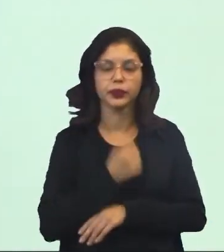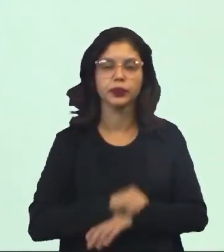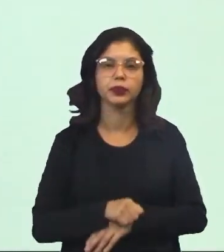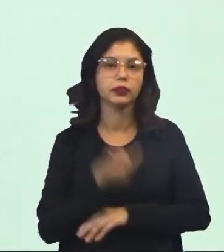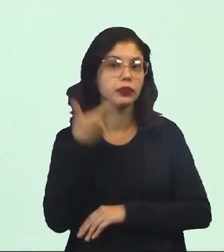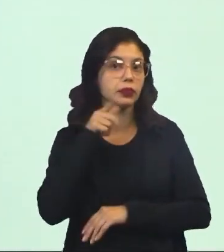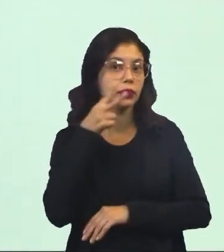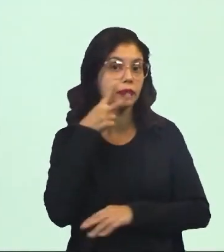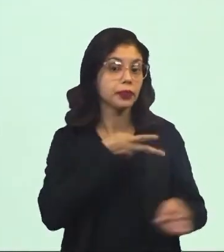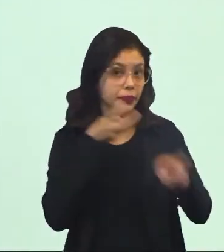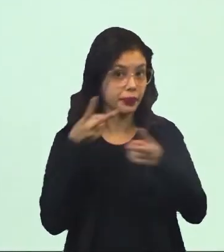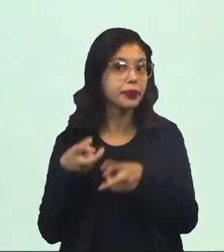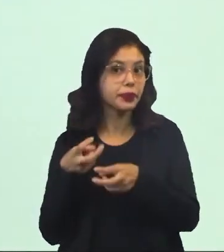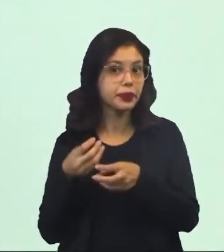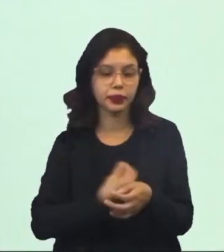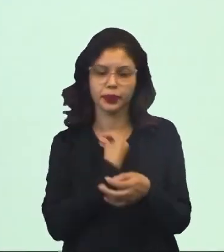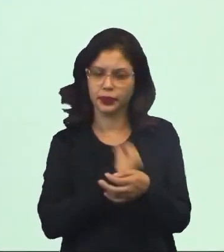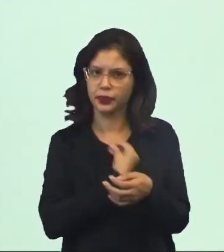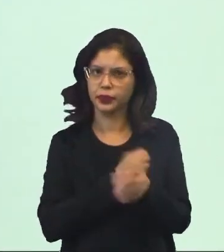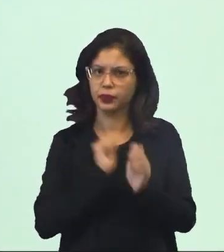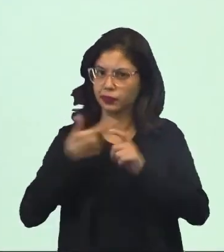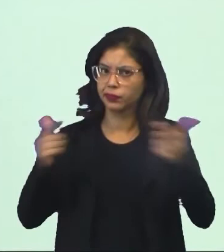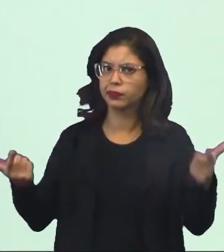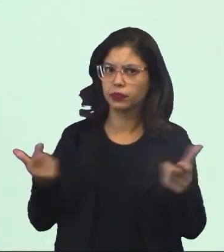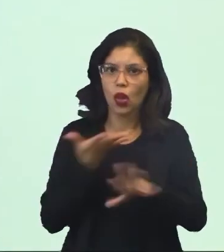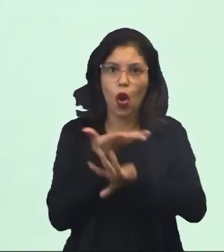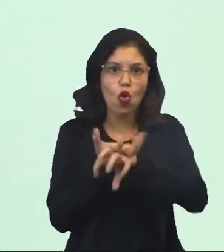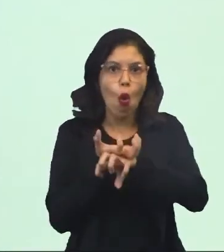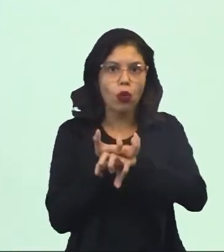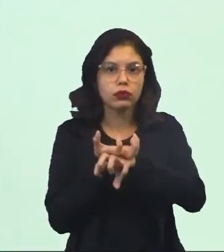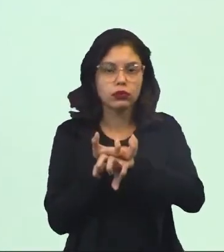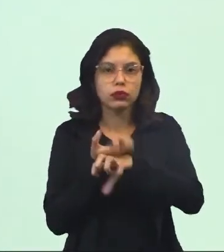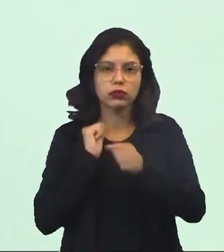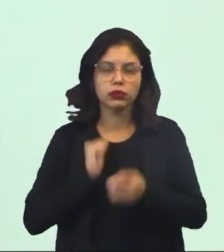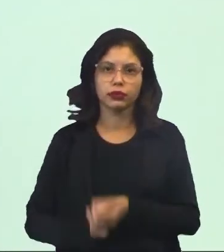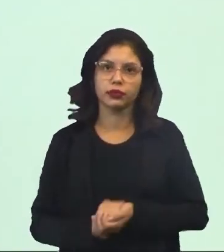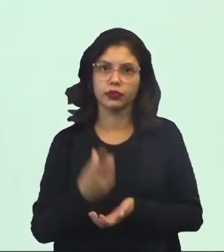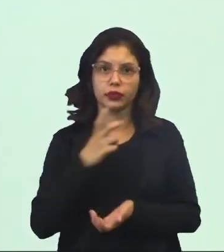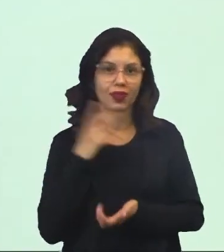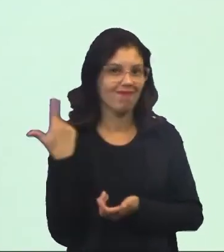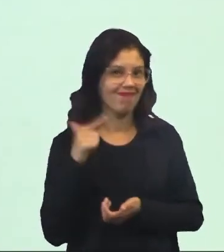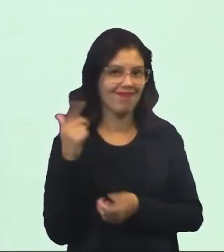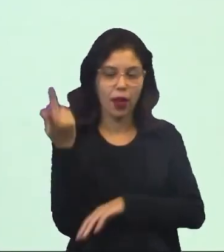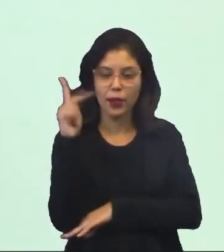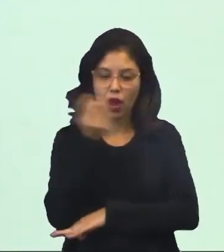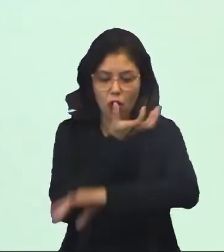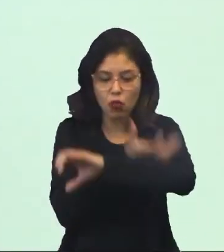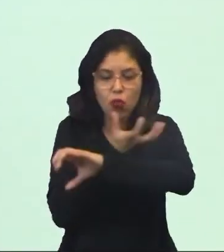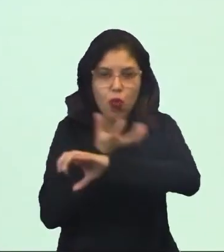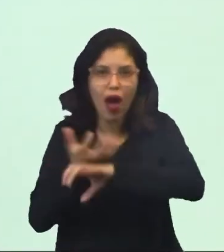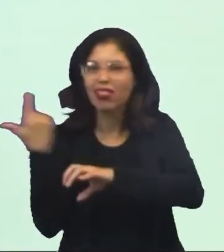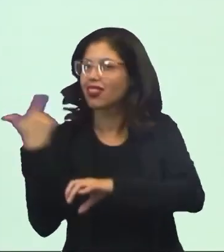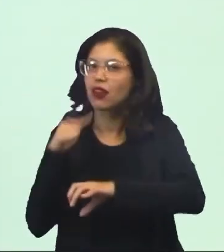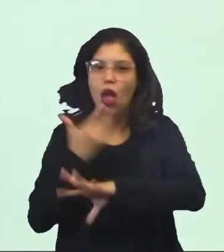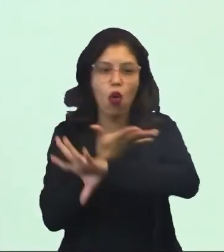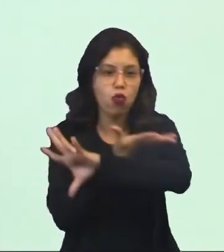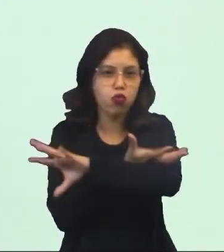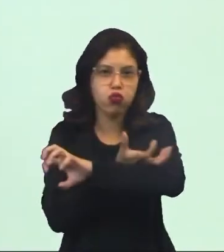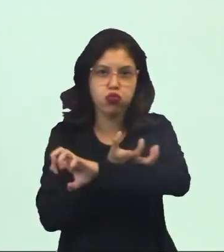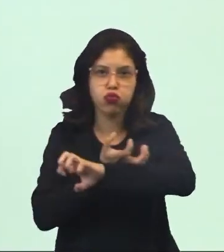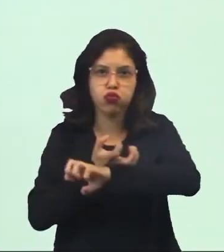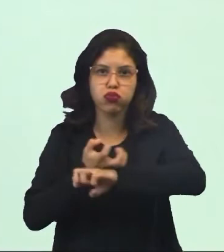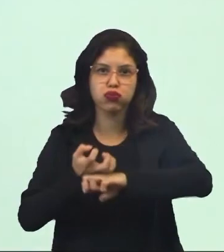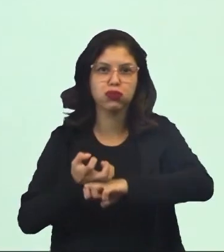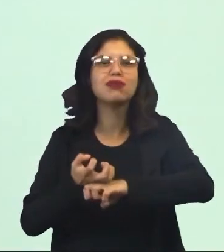Nós conseguimos perceber ali a presença de uma grande seca. Nesse período, não consegue se plantar alguns alimentos,